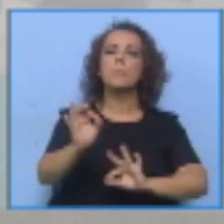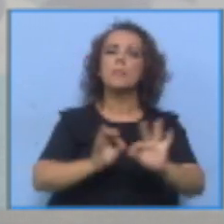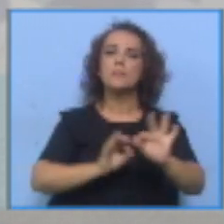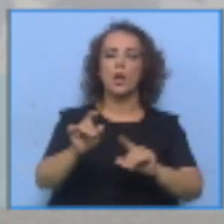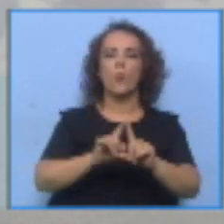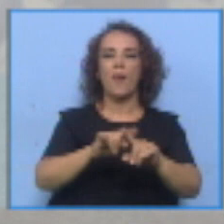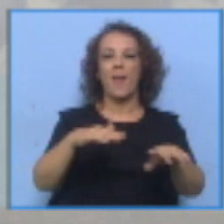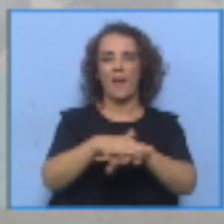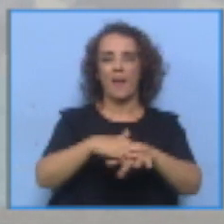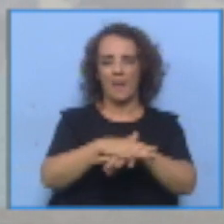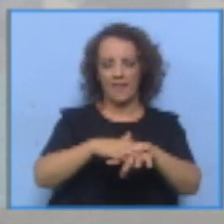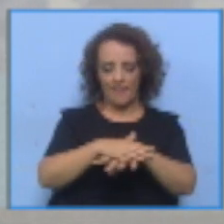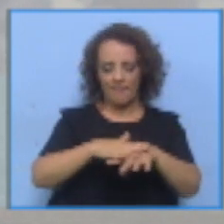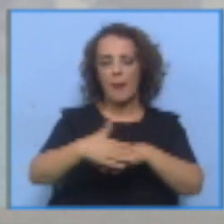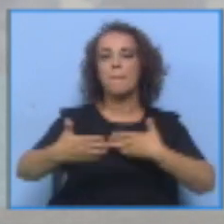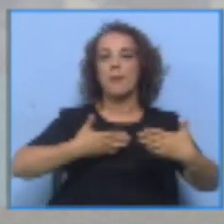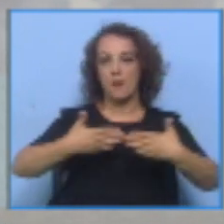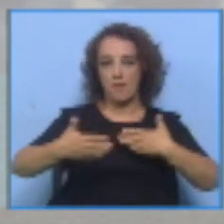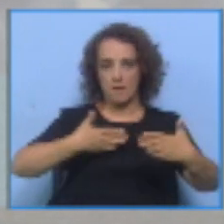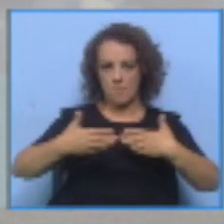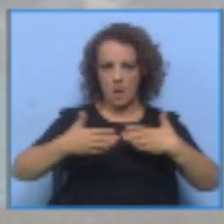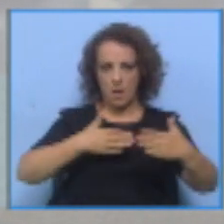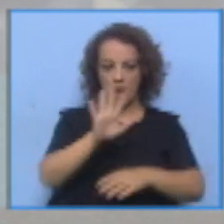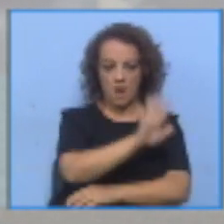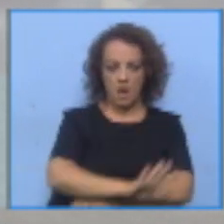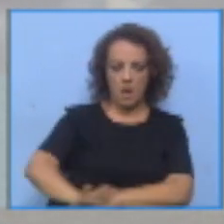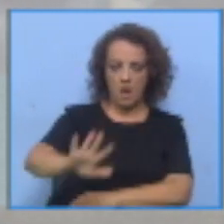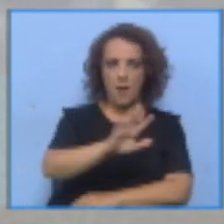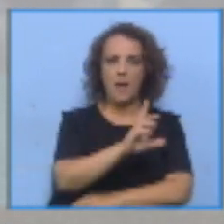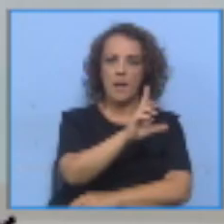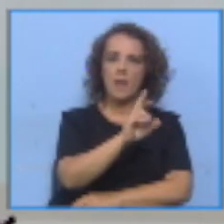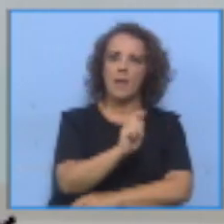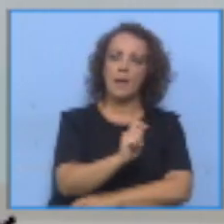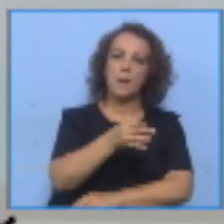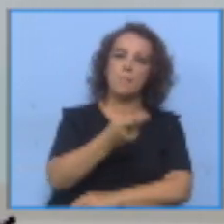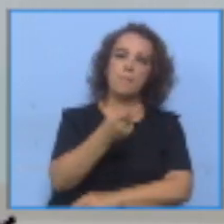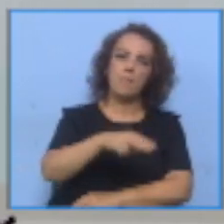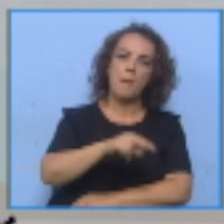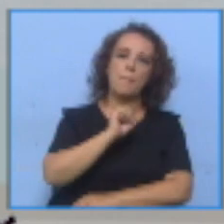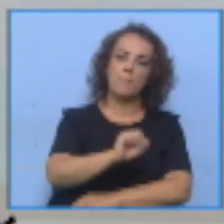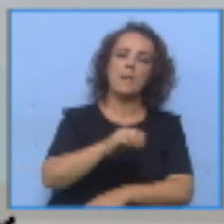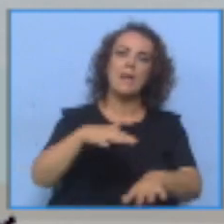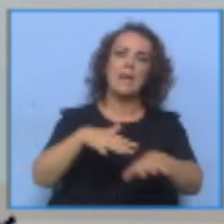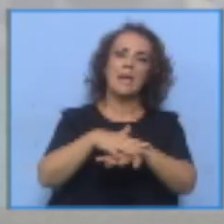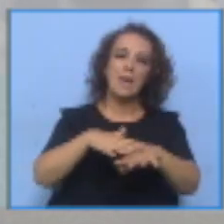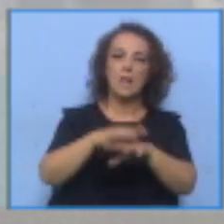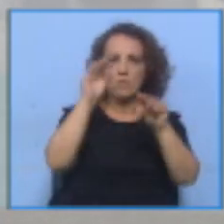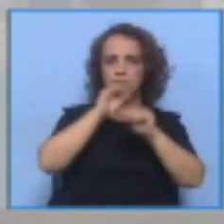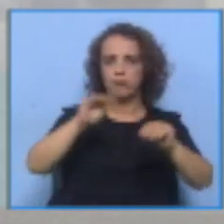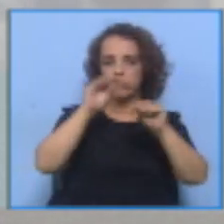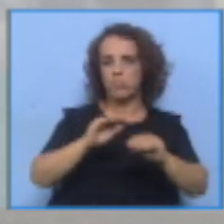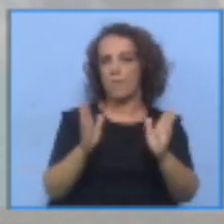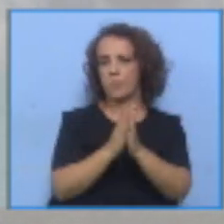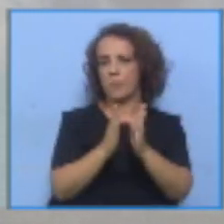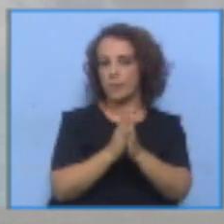rede panamazónica, não é? Organizado sobretudo pela rede ARPAN, a rede eclesial pan-amazónica, que levou para a frente